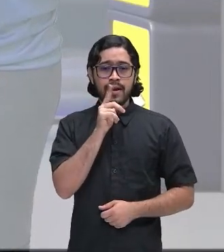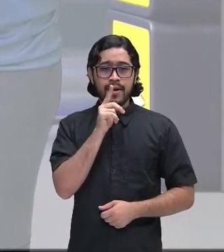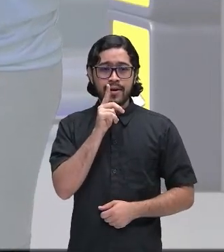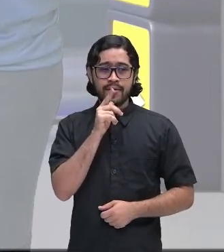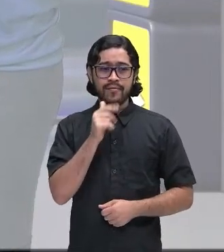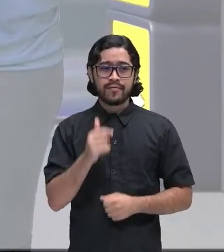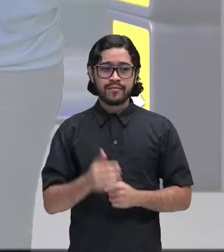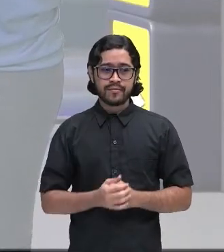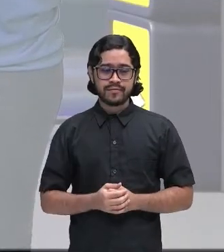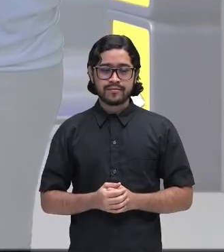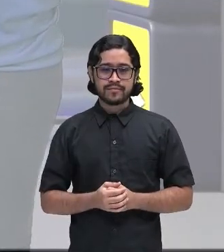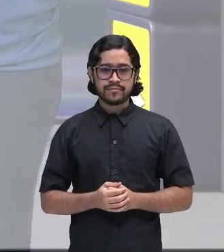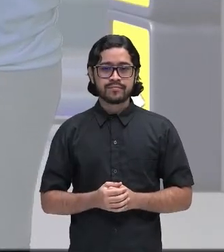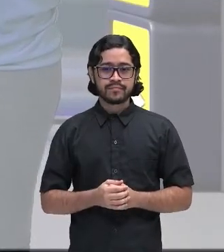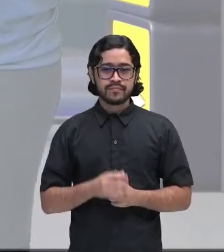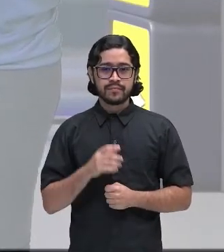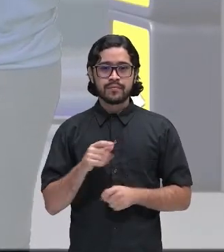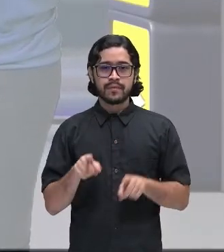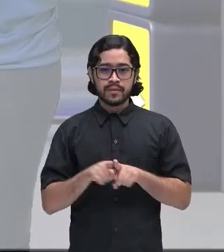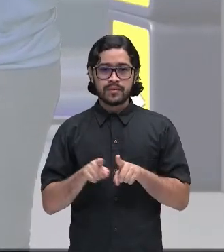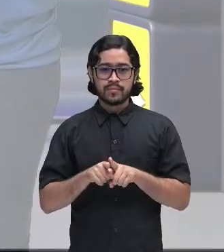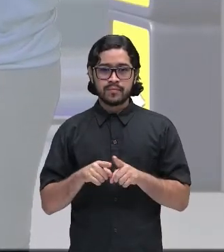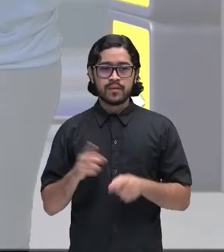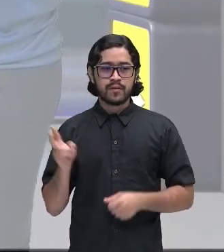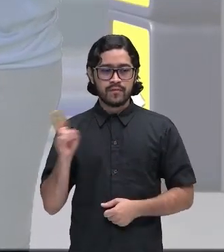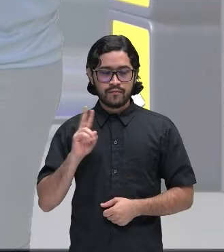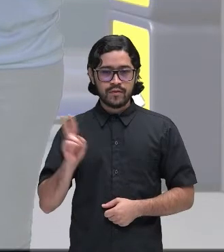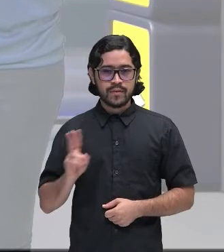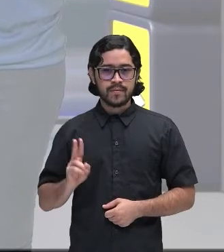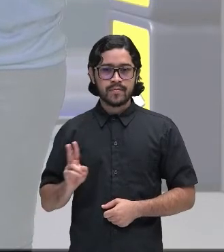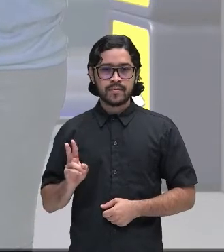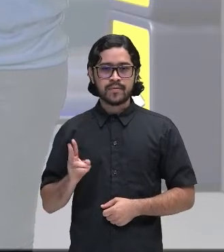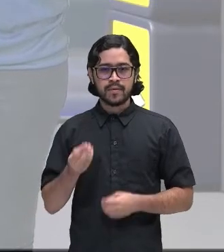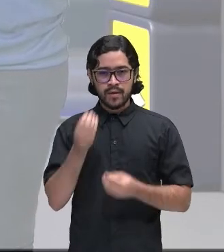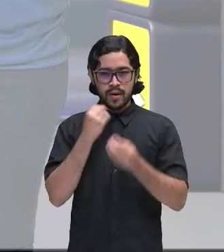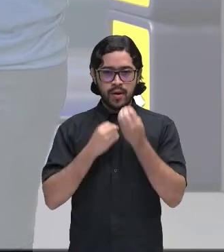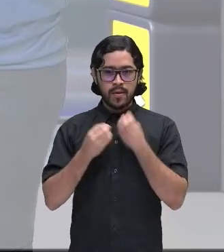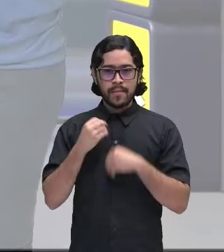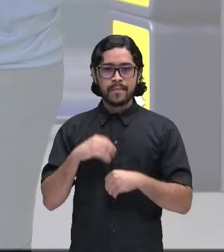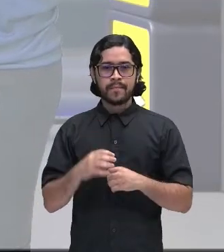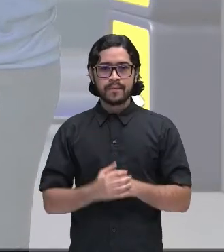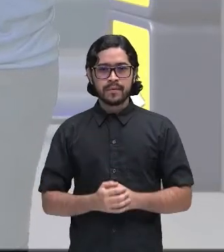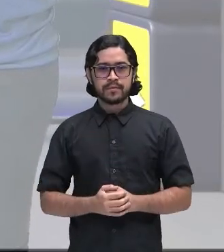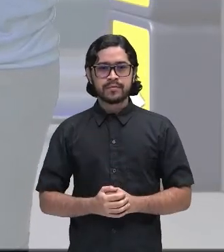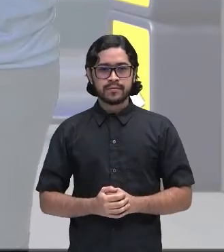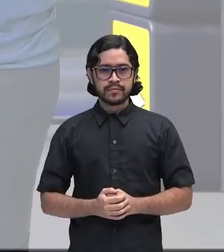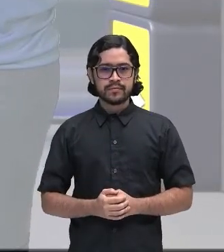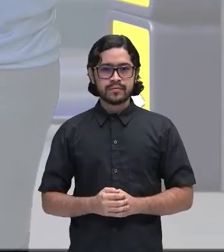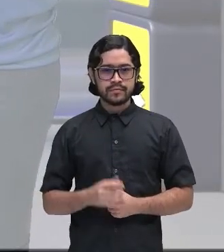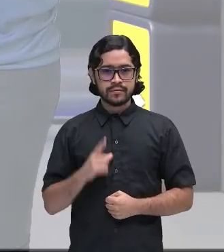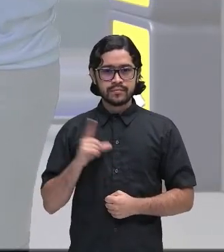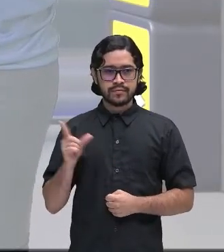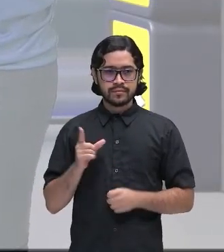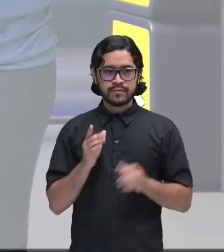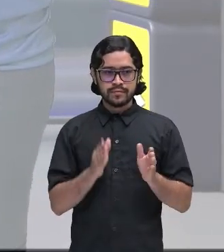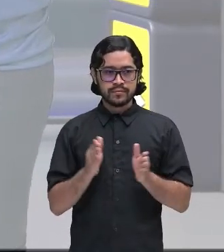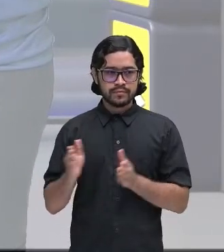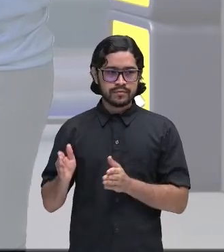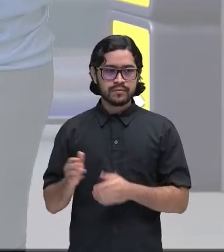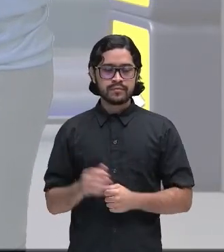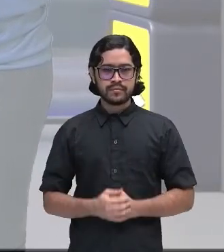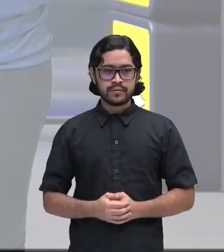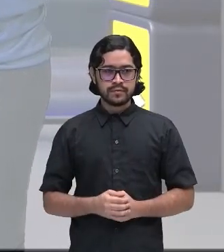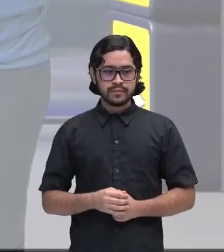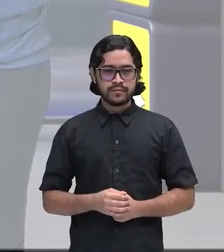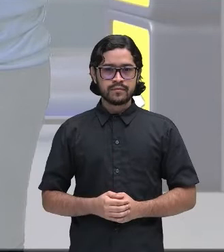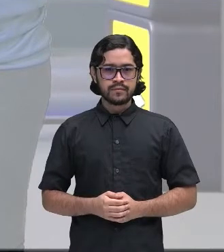da água, da própria vitamina, ok? Que apesar de ser uma cadeia um pouquinho longa, bem pouco, tá? Mas ela não